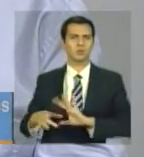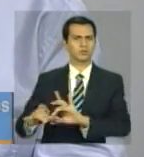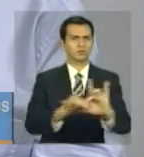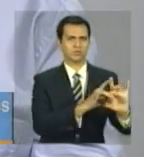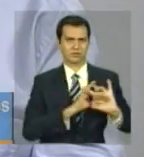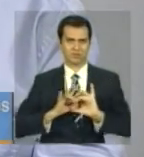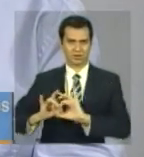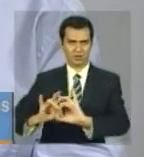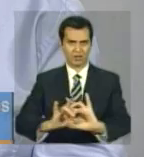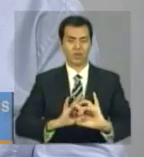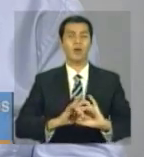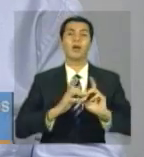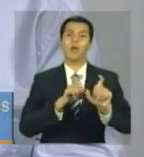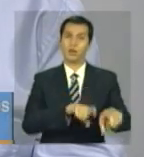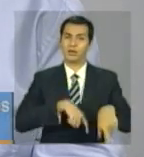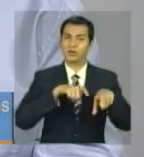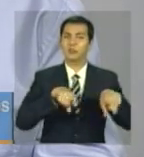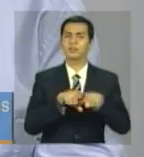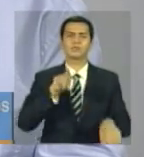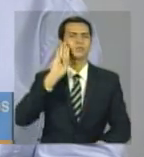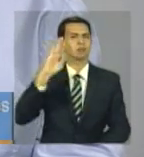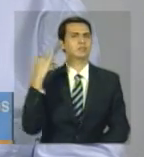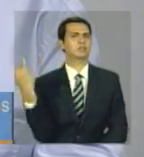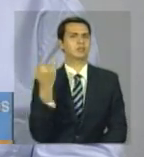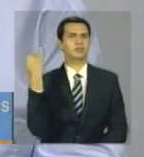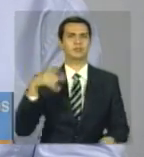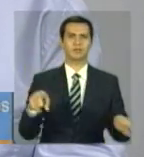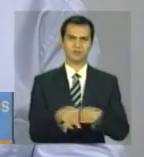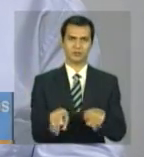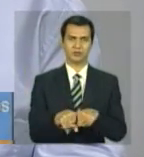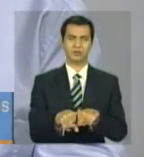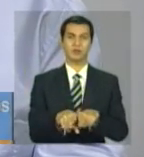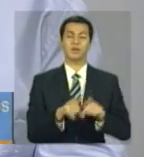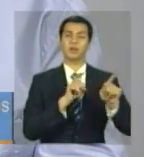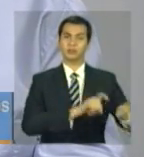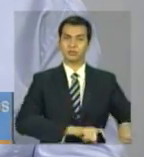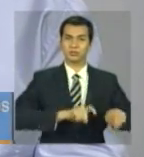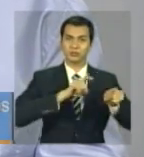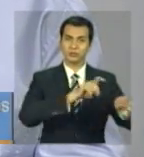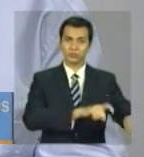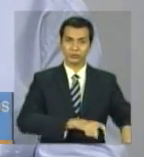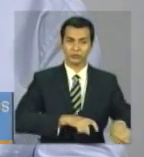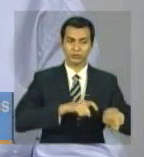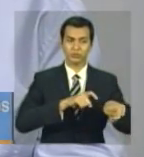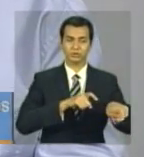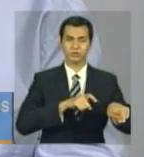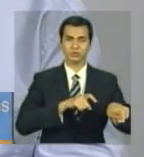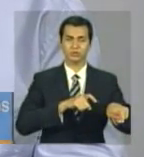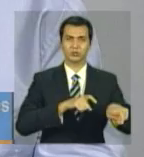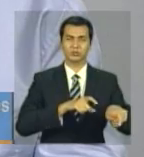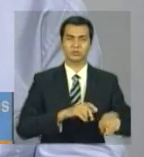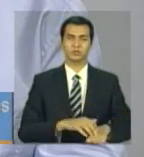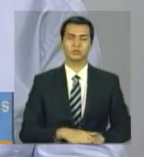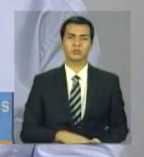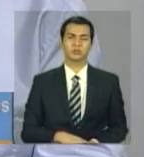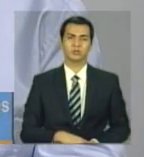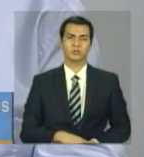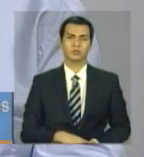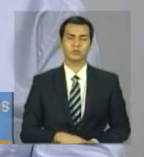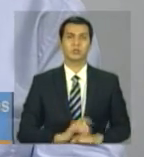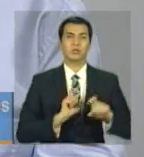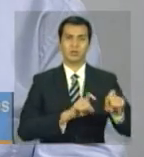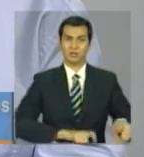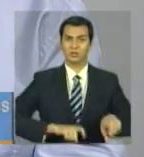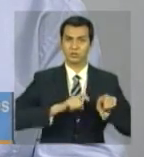nós, ela é fundamental também, né? Como a agricultura não chega ao mote, talvez, a capacidade